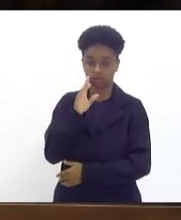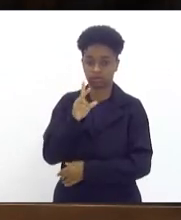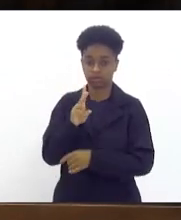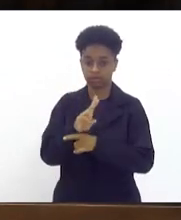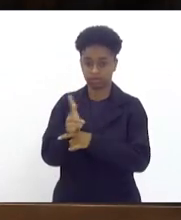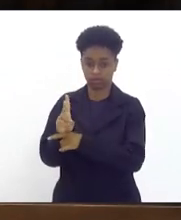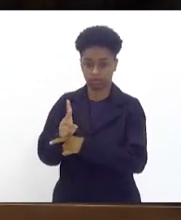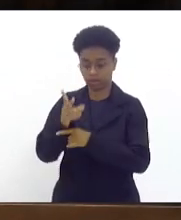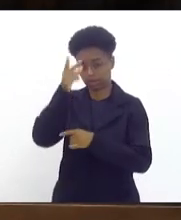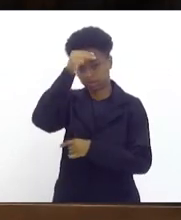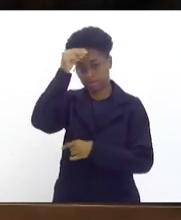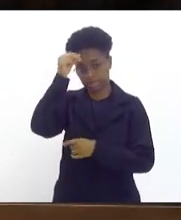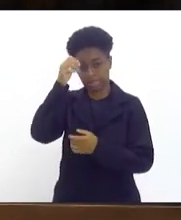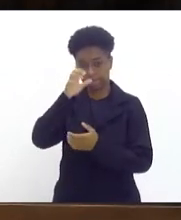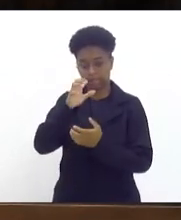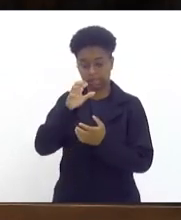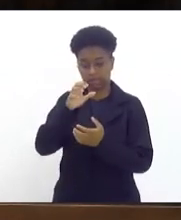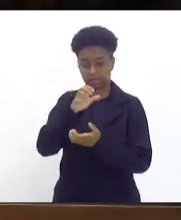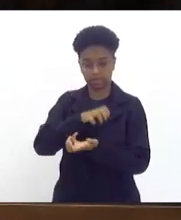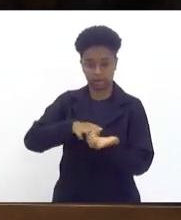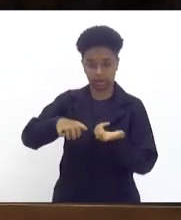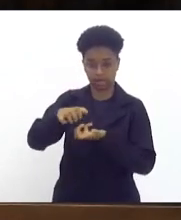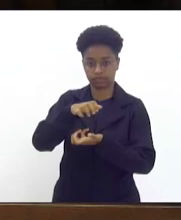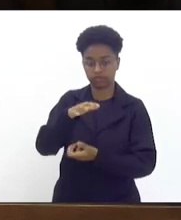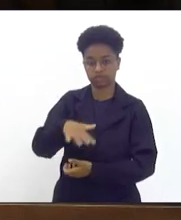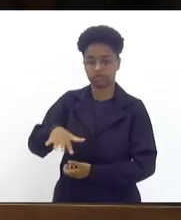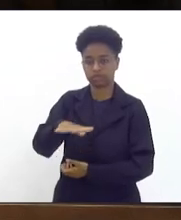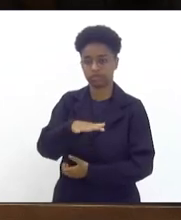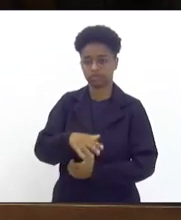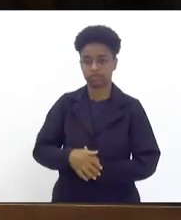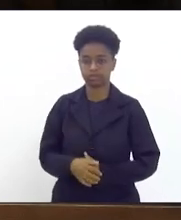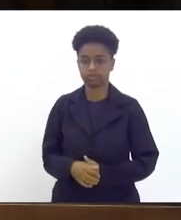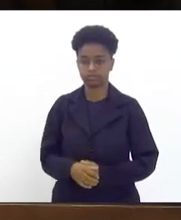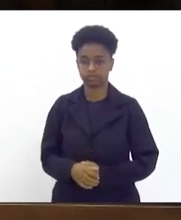entrará em greve greve geral por favor